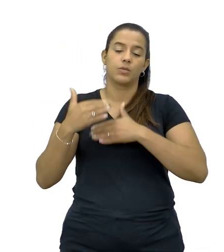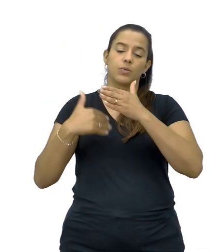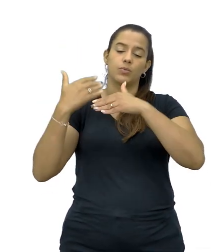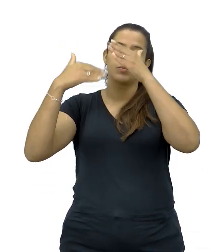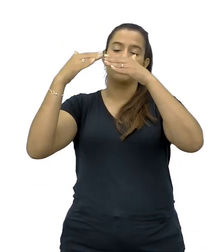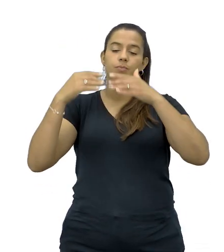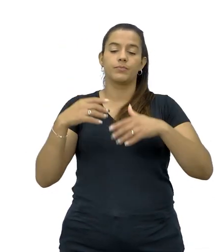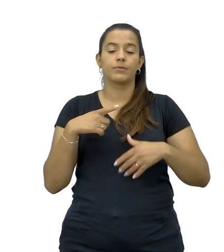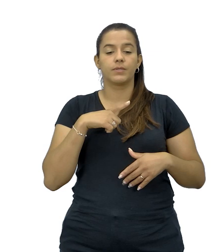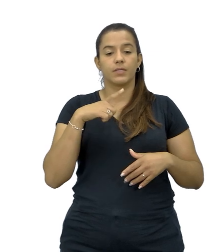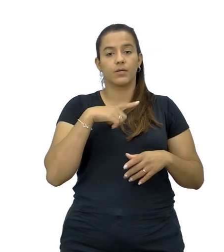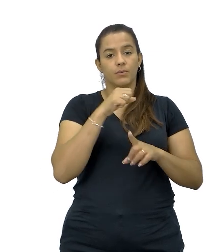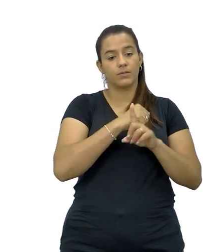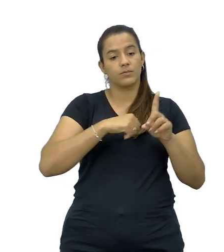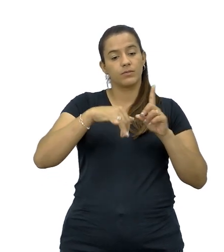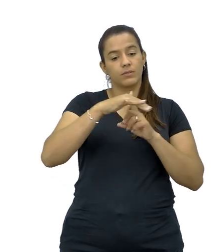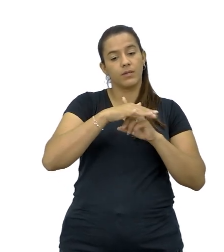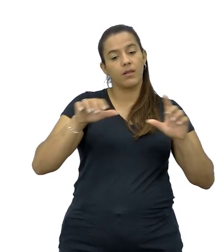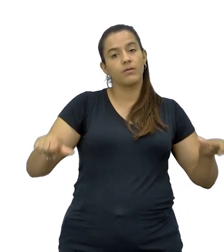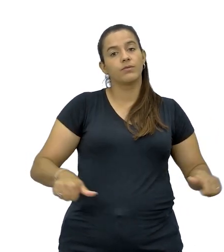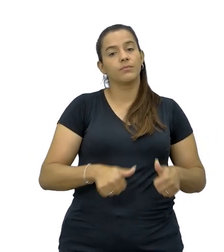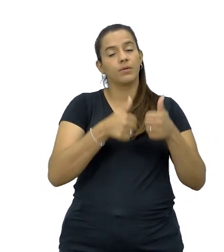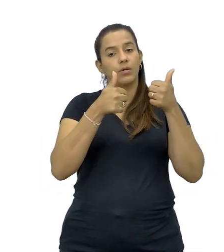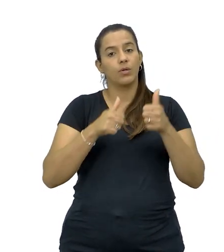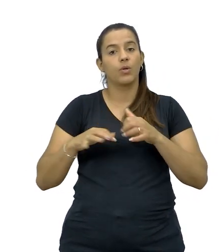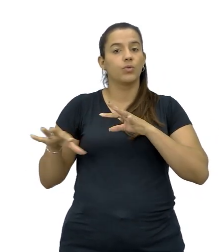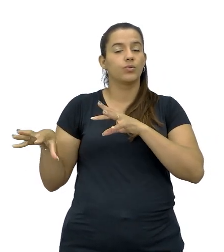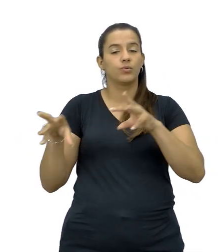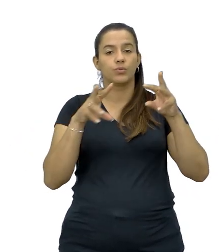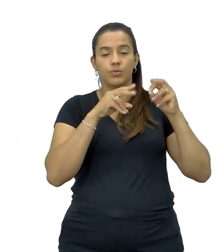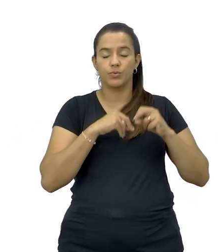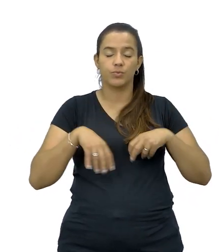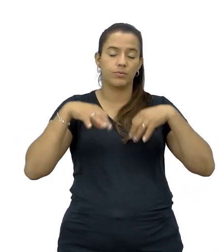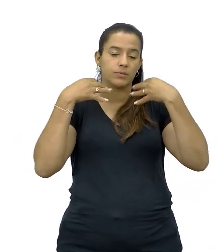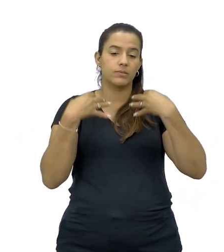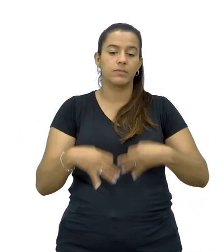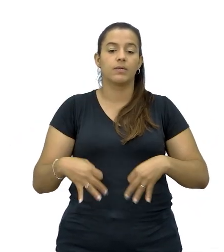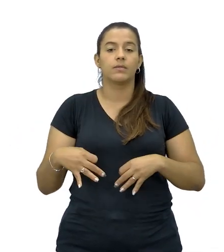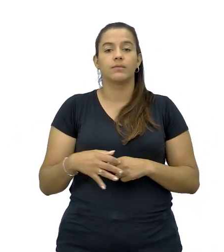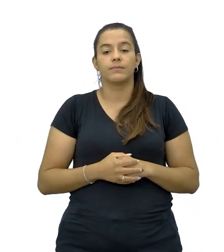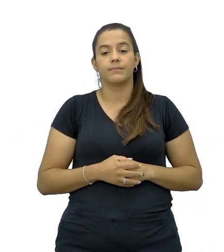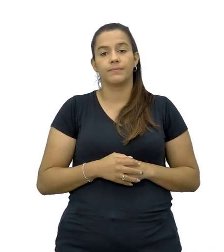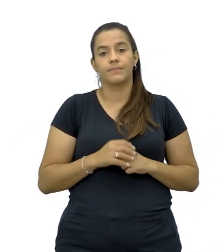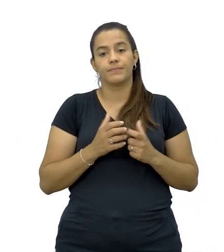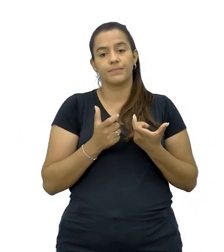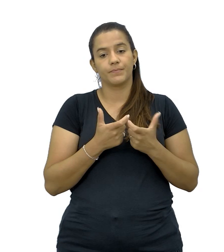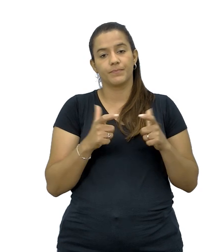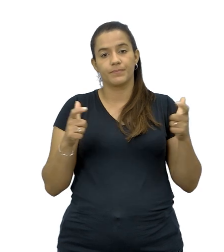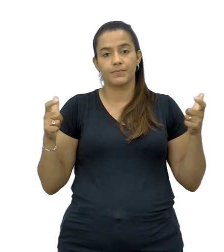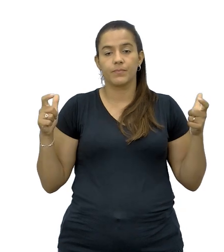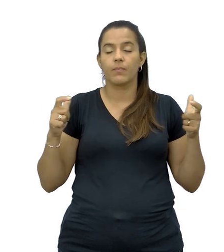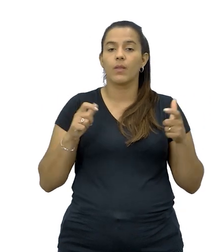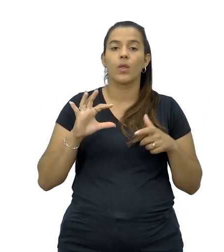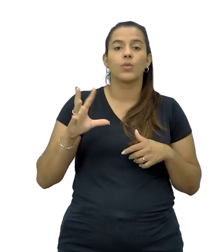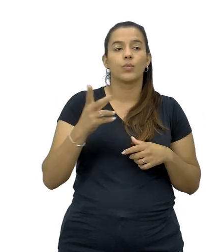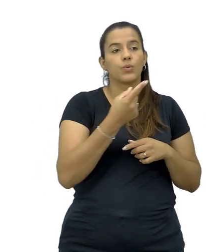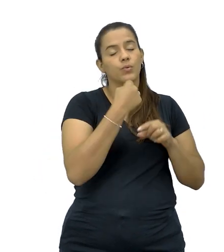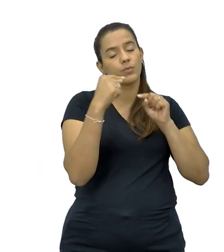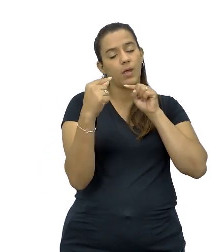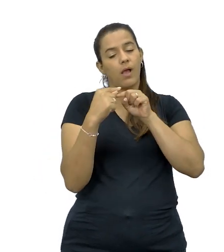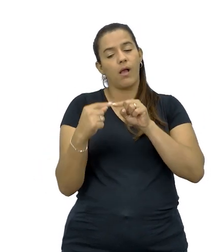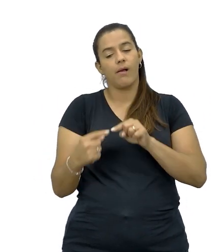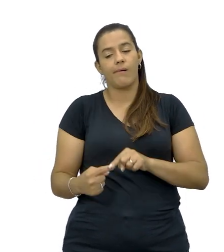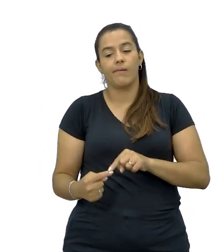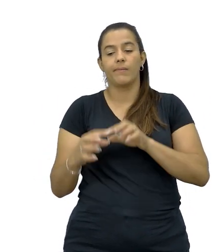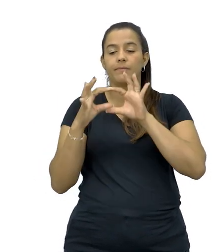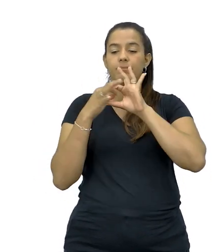para ter uma sociedade melhor, tudo, sim, muito circular, né, eles vão expandindo, tudo tem a ver com tudo, tudo está ligado a